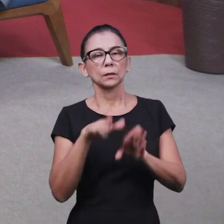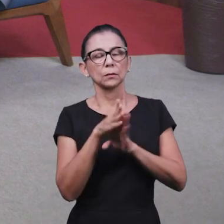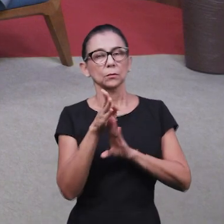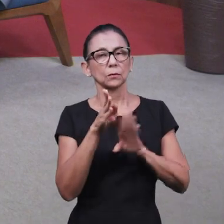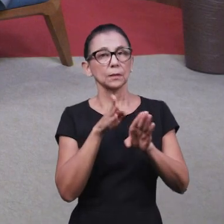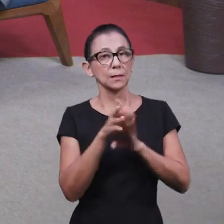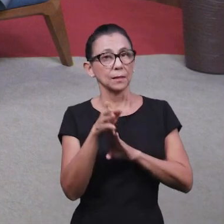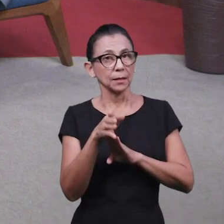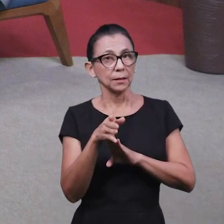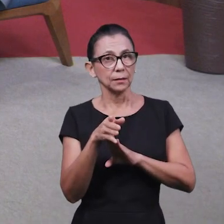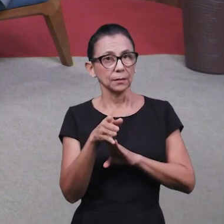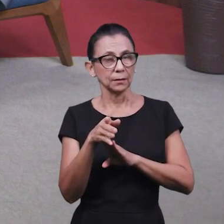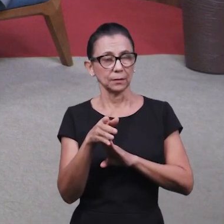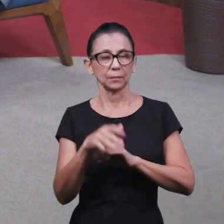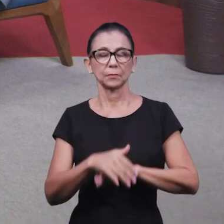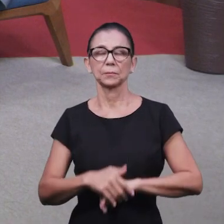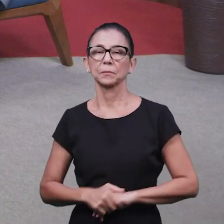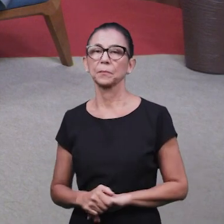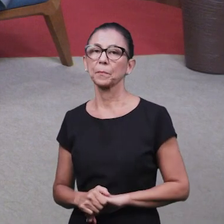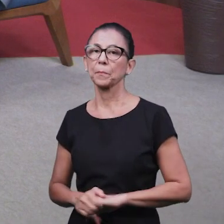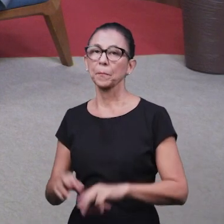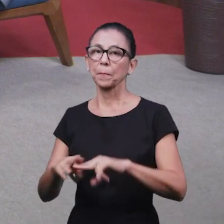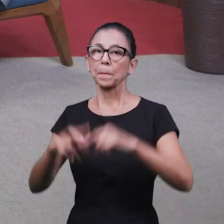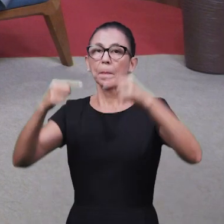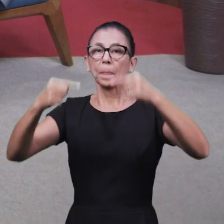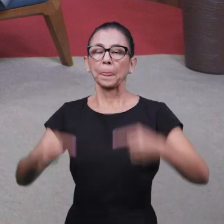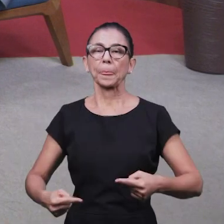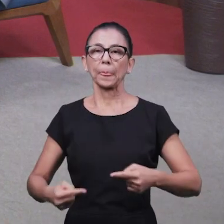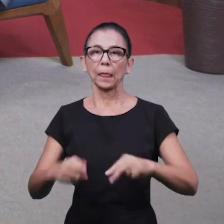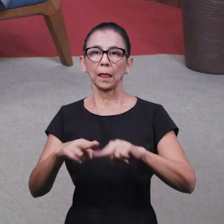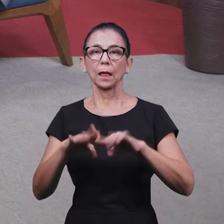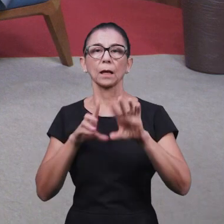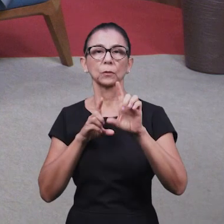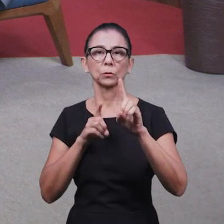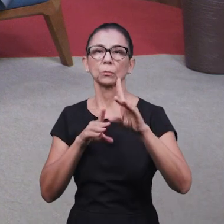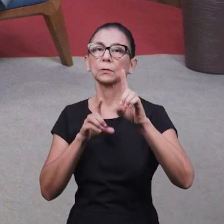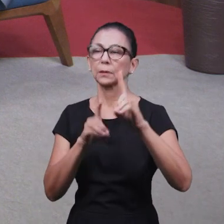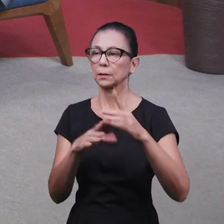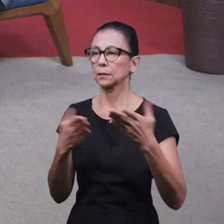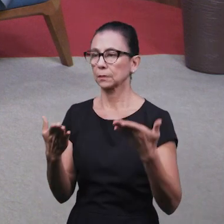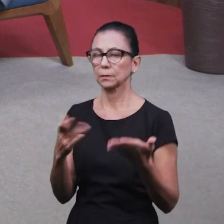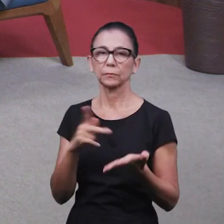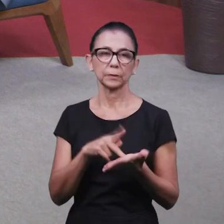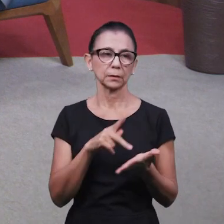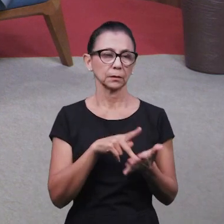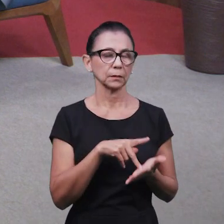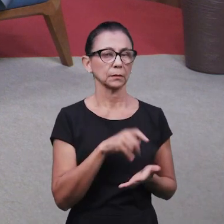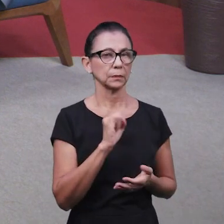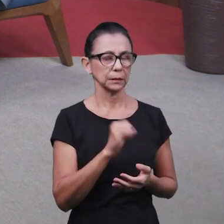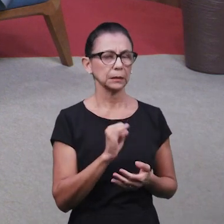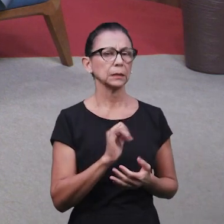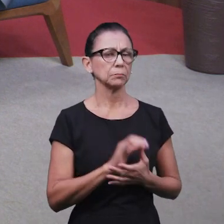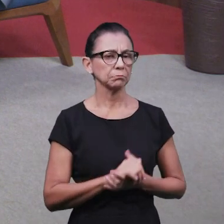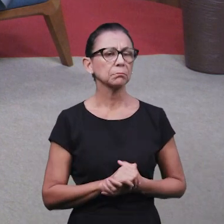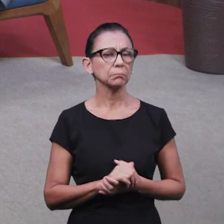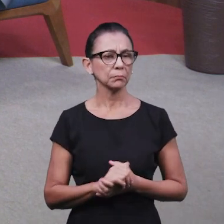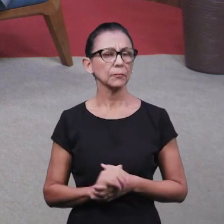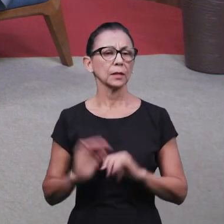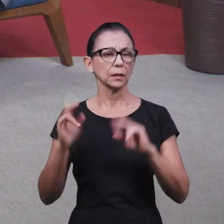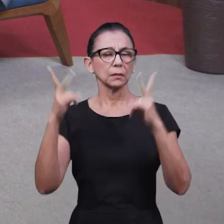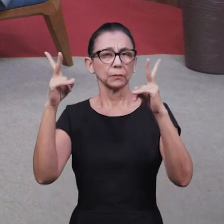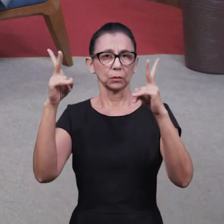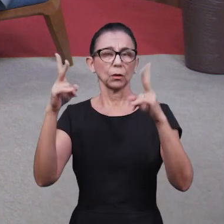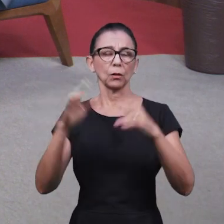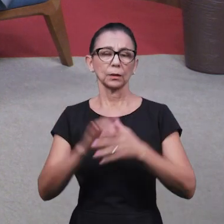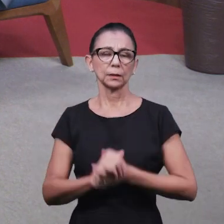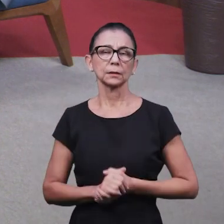Essa forma de vencer as oposições é através da doutrina, né? Uma das maiores vitórias que nós temos